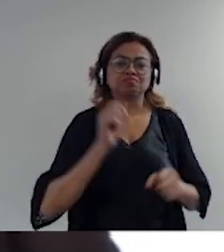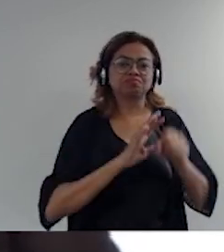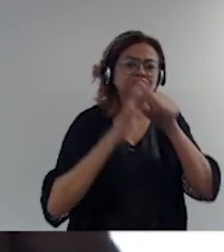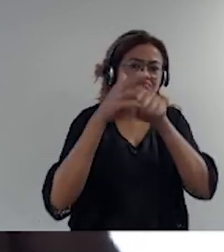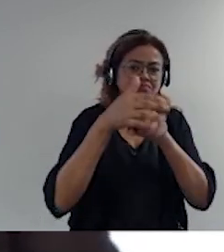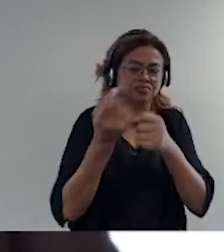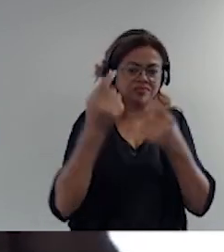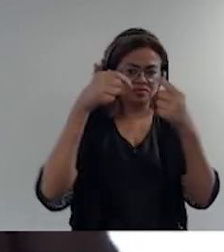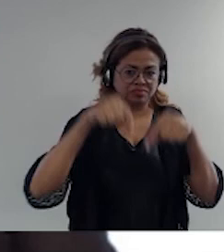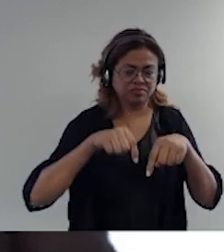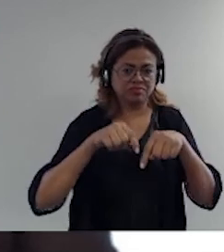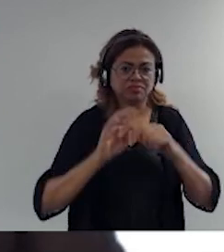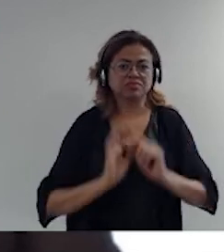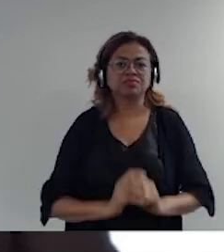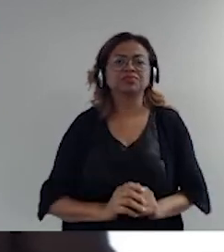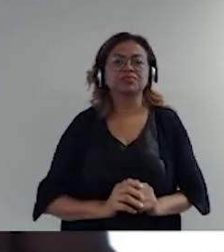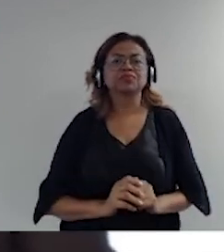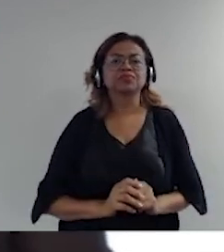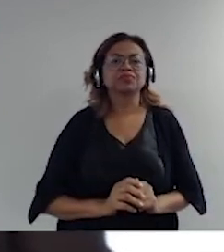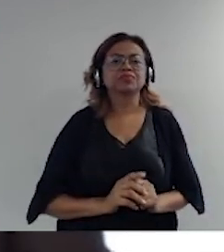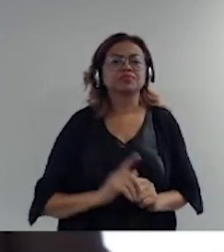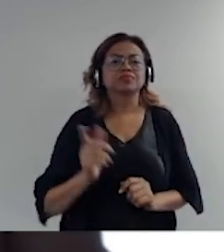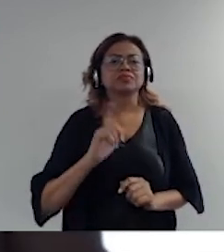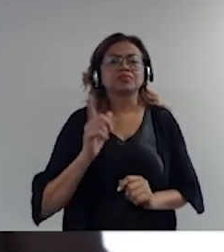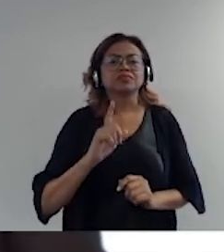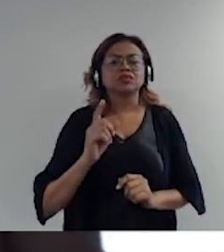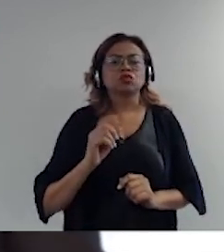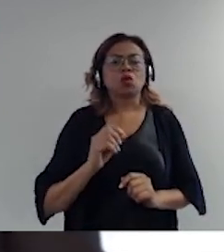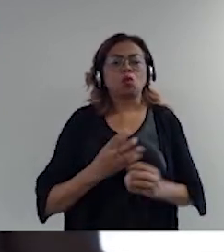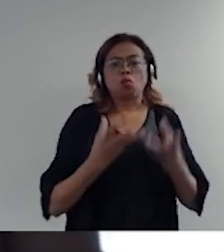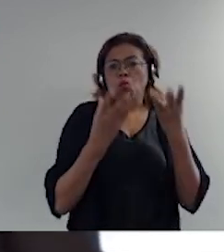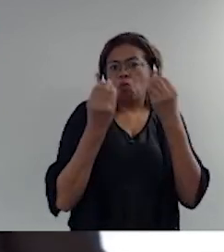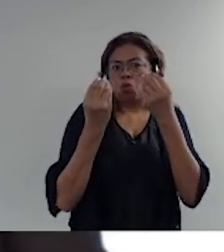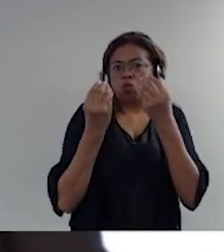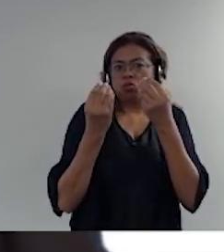ver, dar ensejo a grandes reformas,